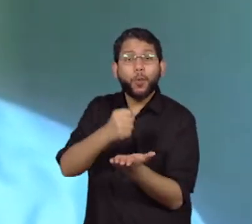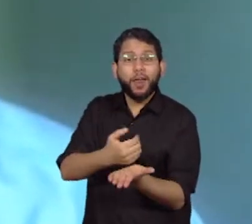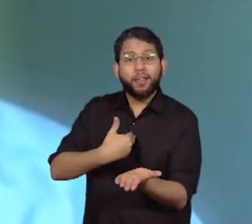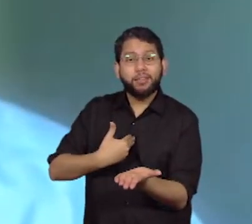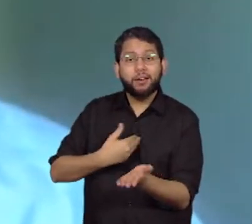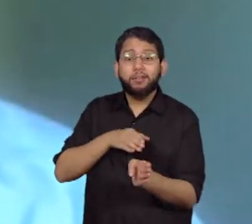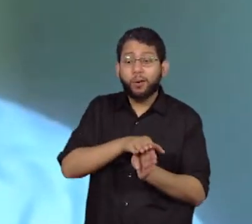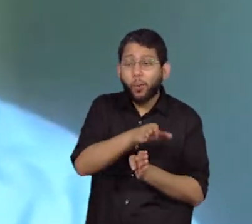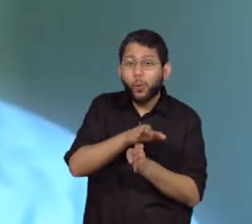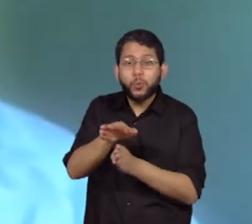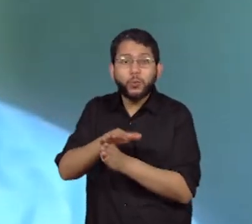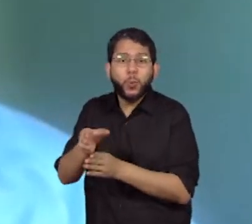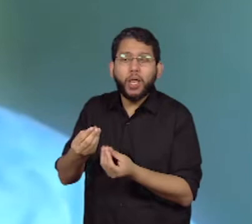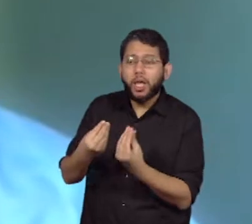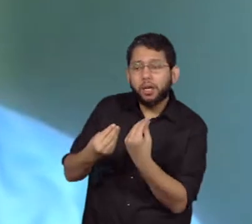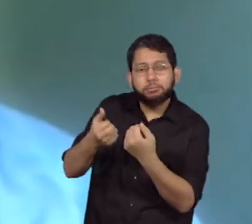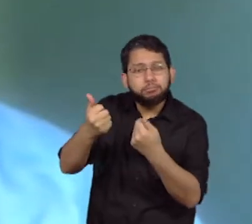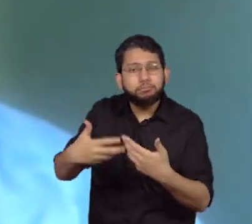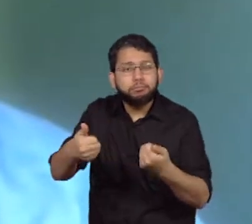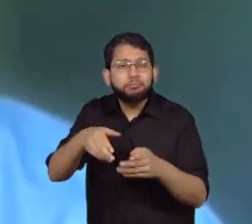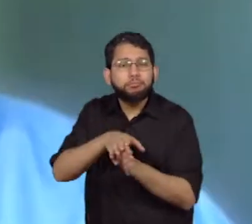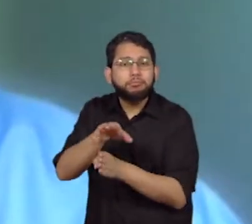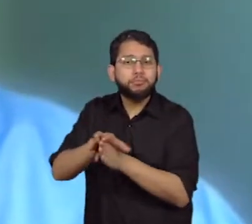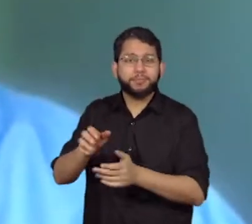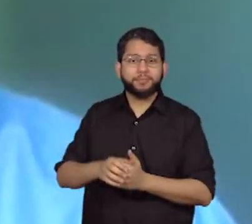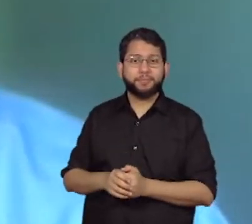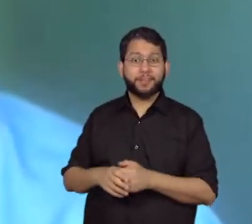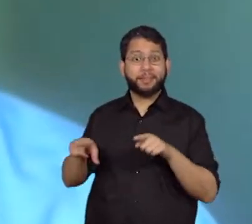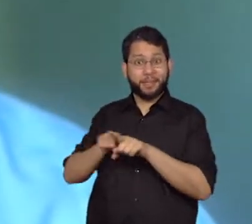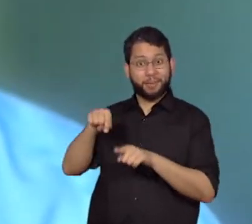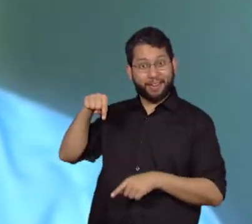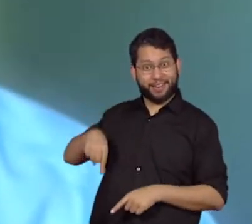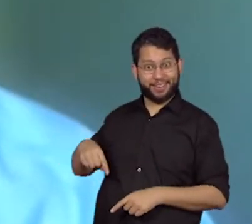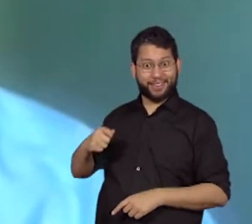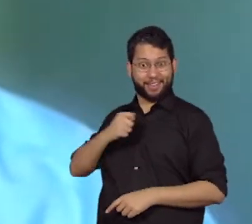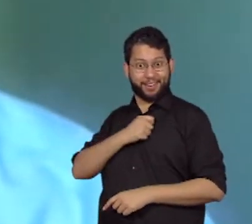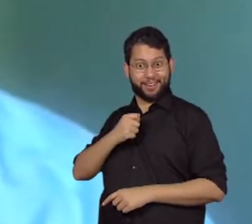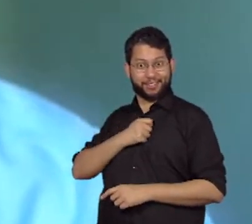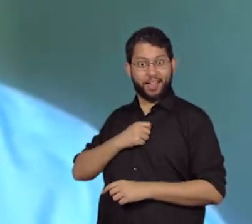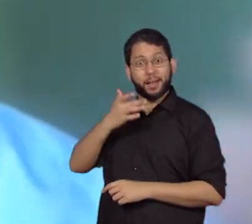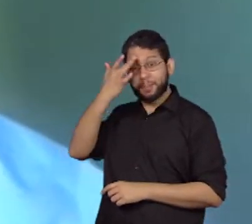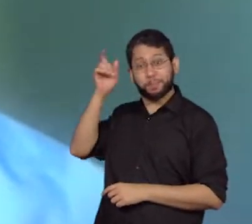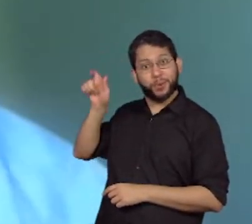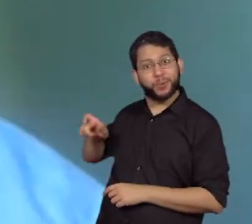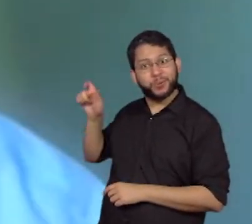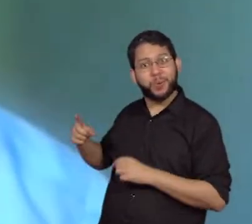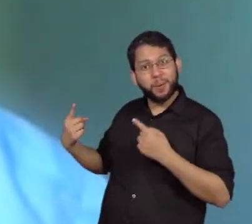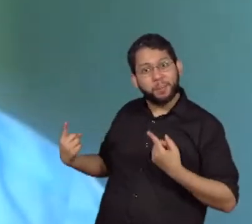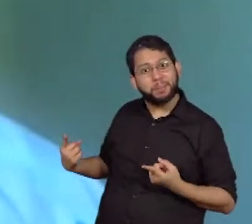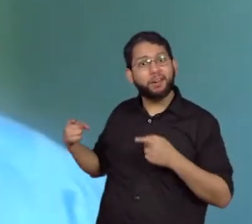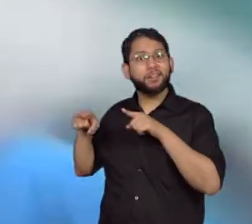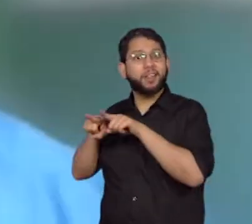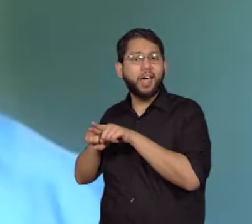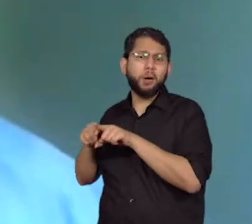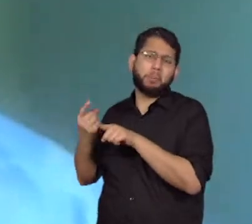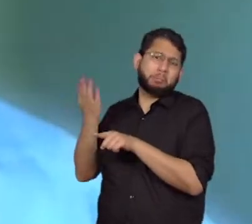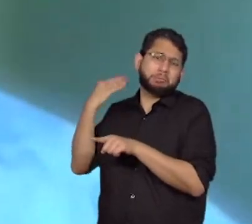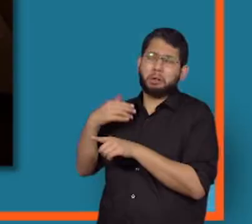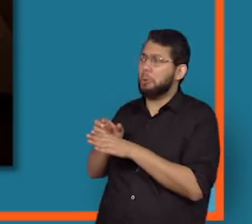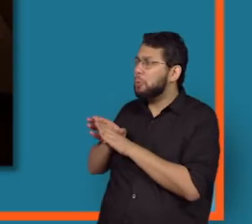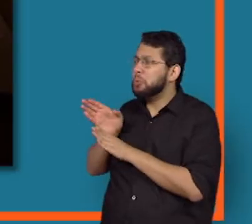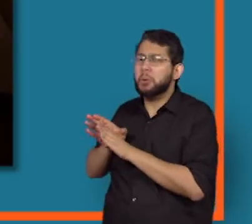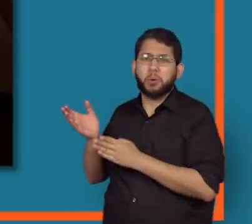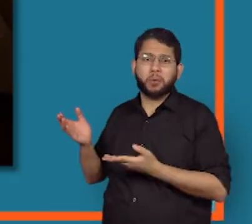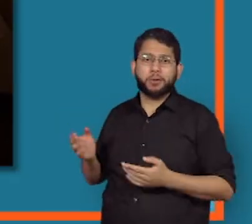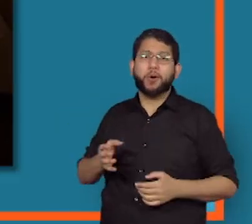no Canadá, eu conheci alguns parceiros, né, que eu estava dando consultoria, eu estava conversando